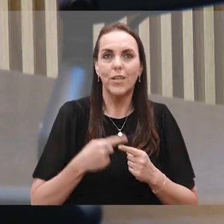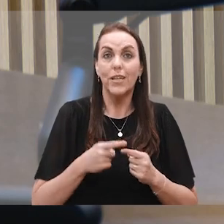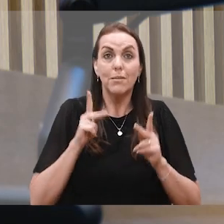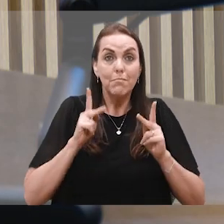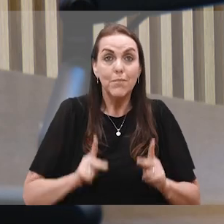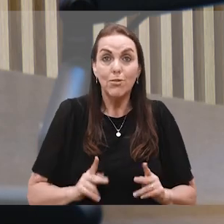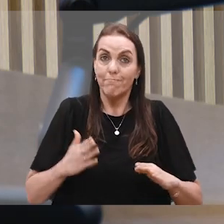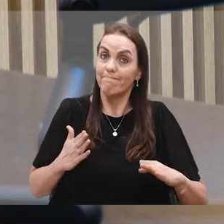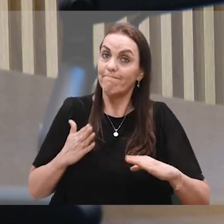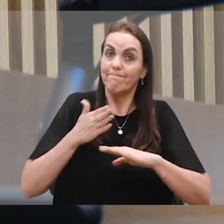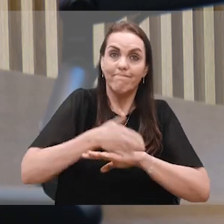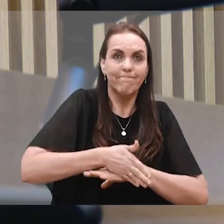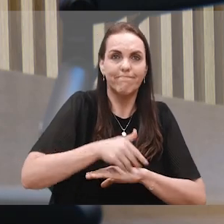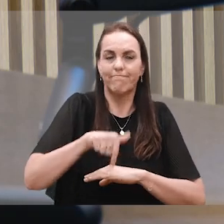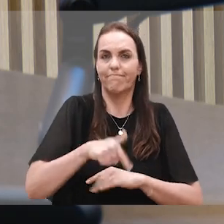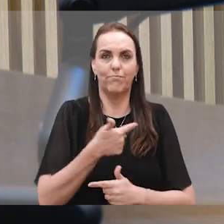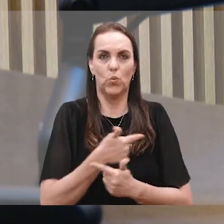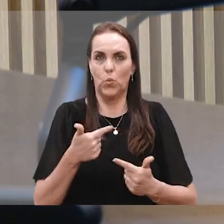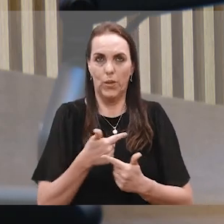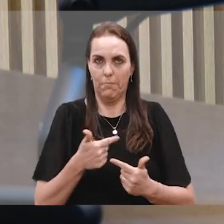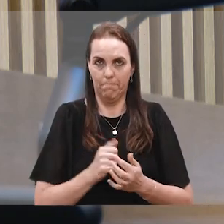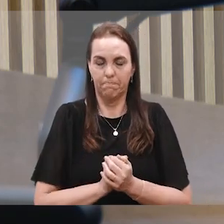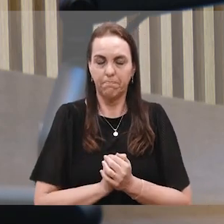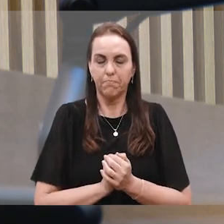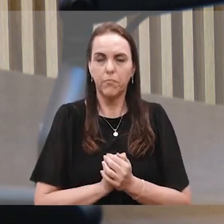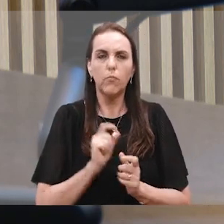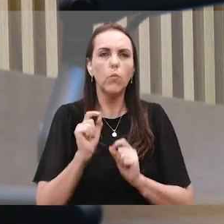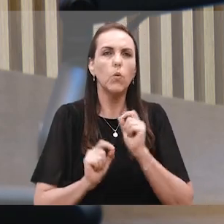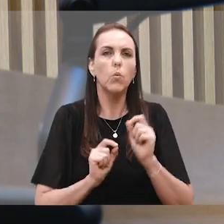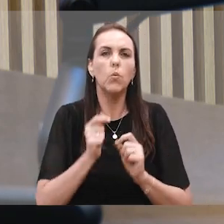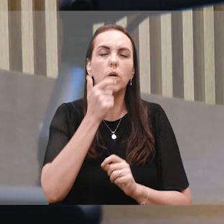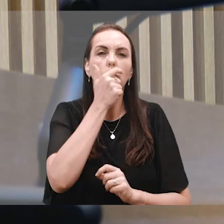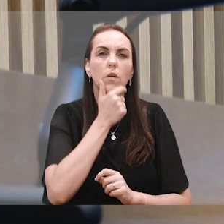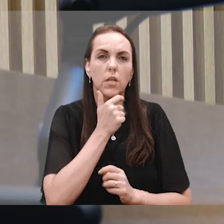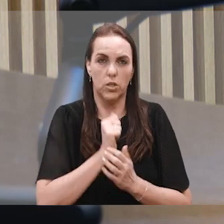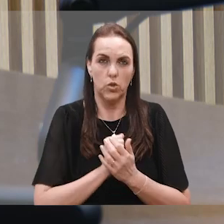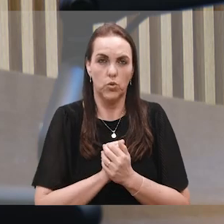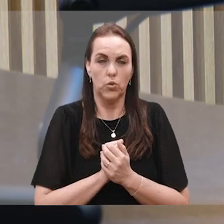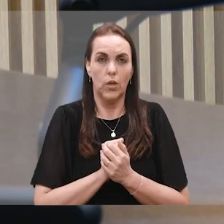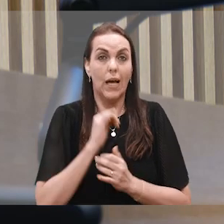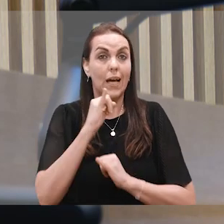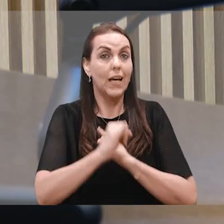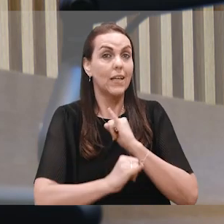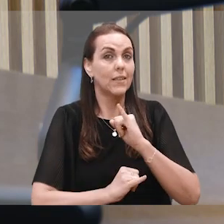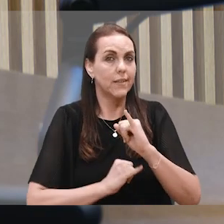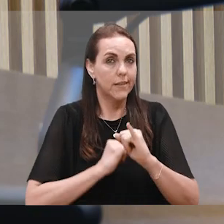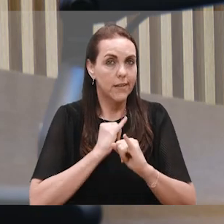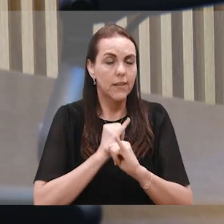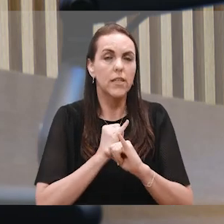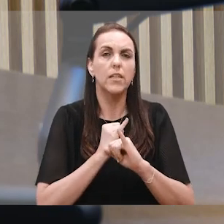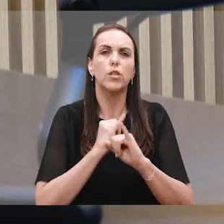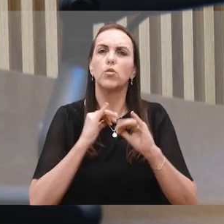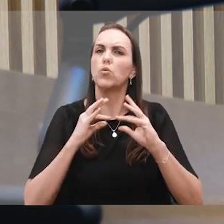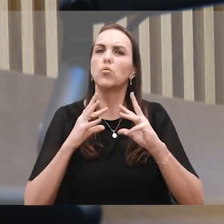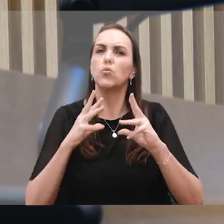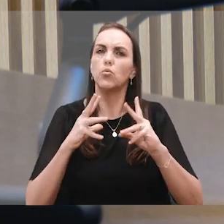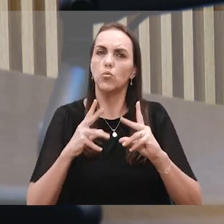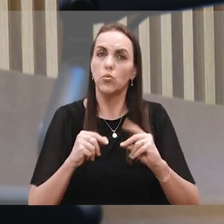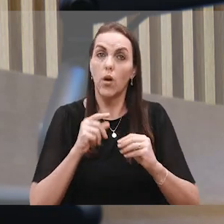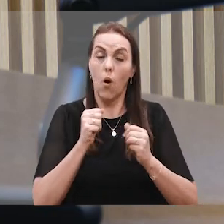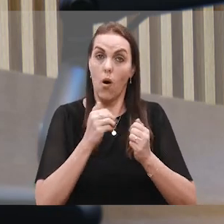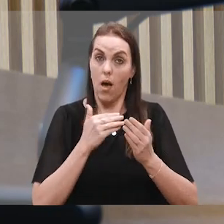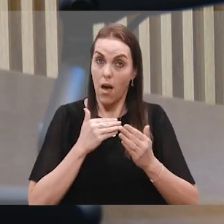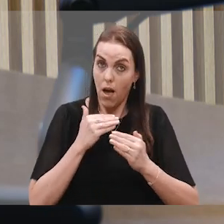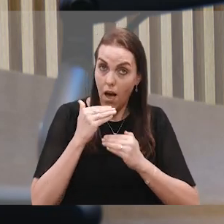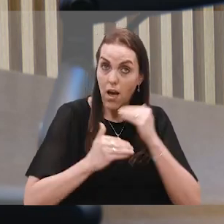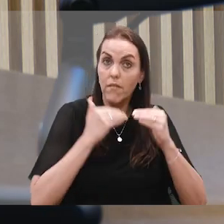porque as pessoas não têm acesso aqui. Uhum. Então, o que que eu acho? A internet, tudo